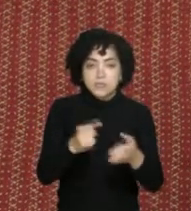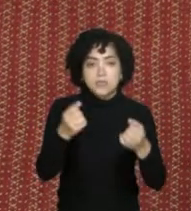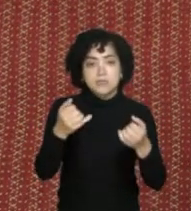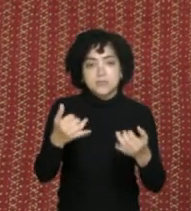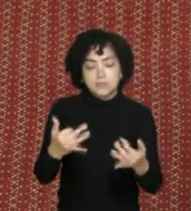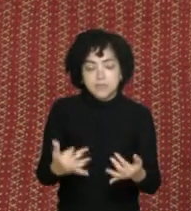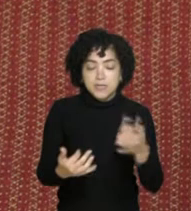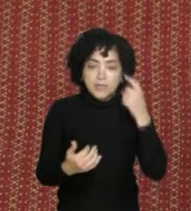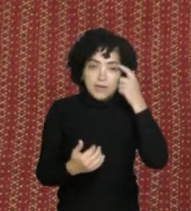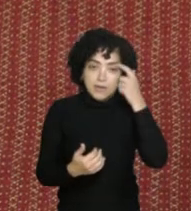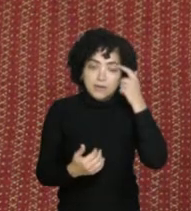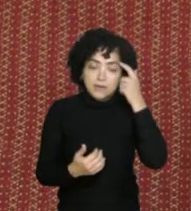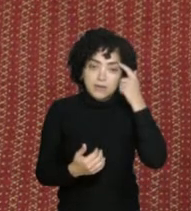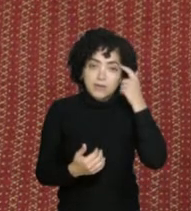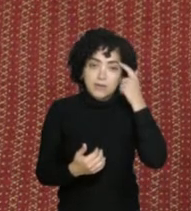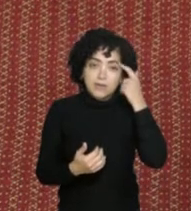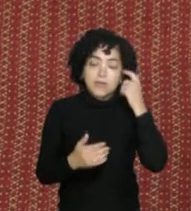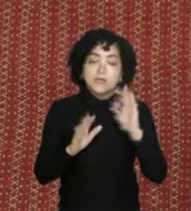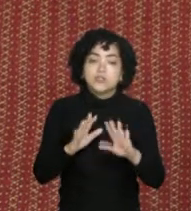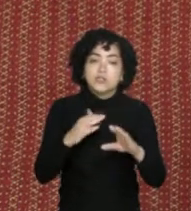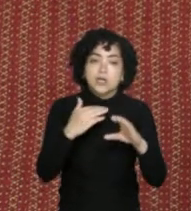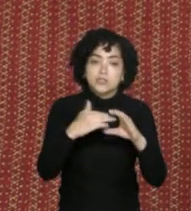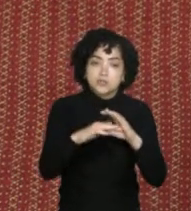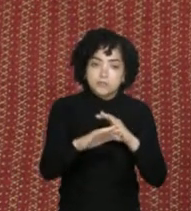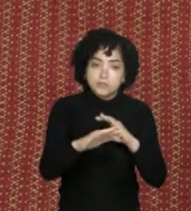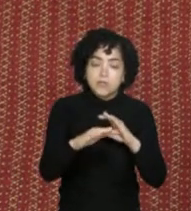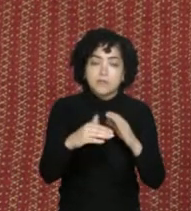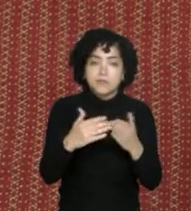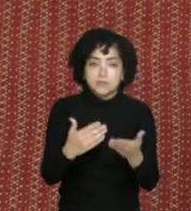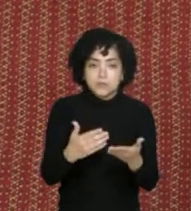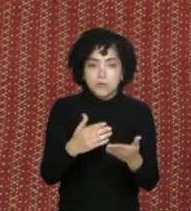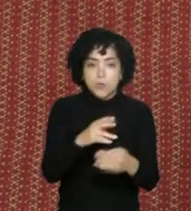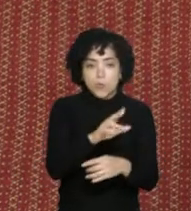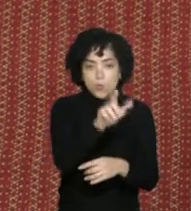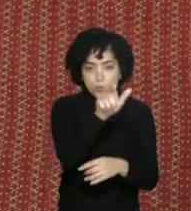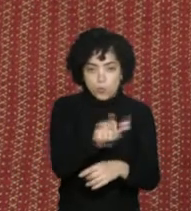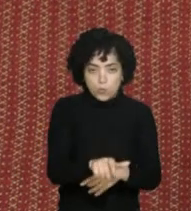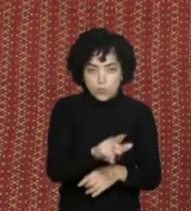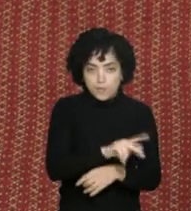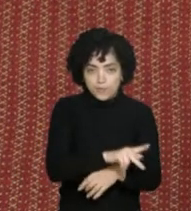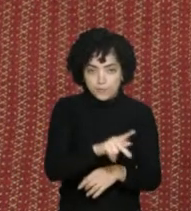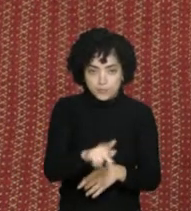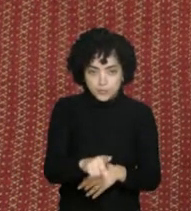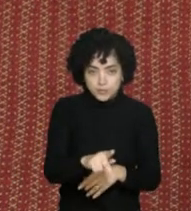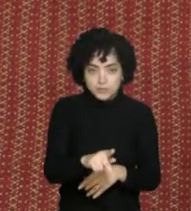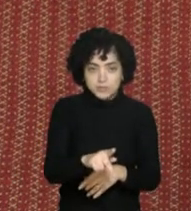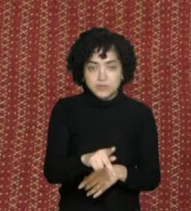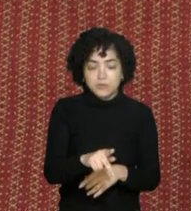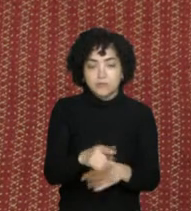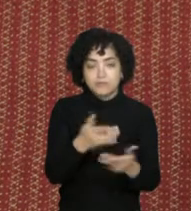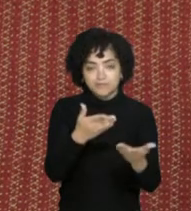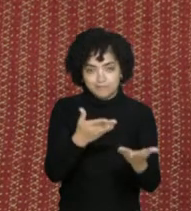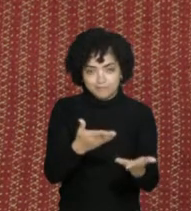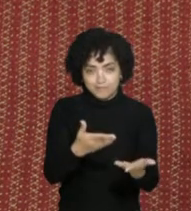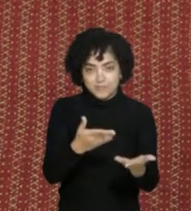Inclusive, mandamos ali uma mensagem ao professor Simadon,